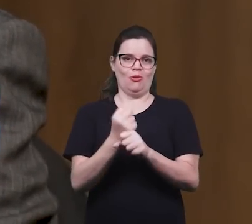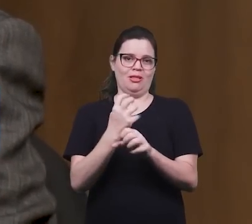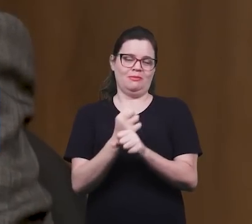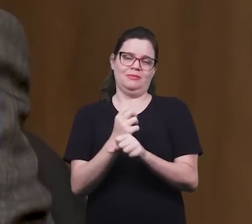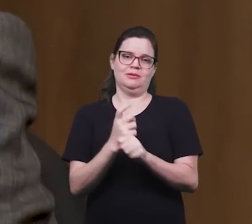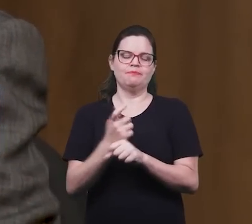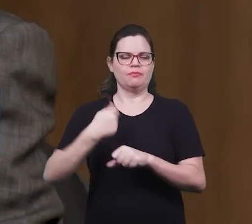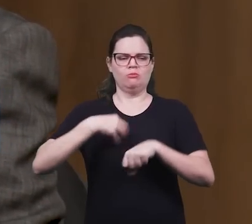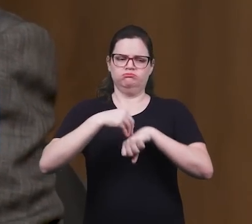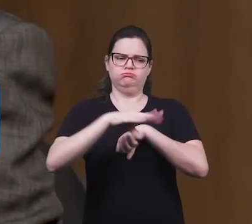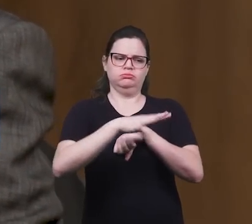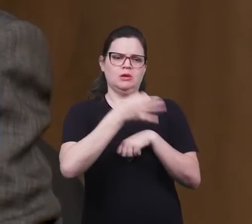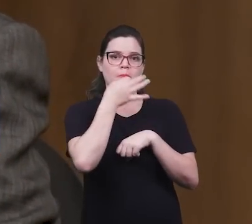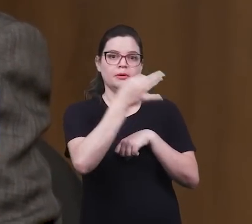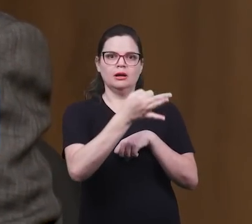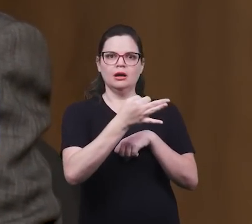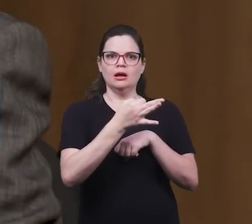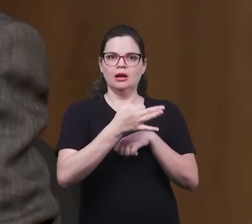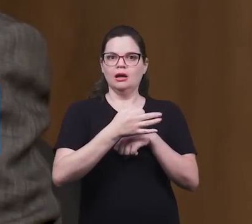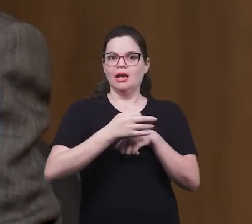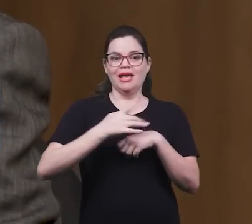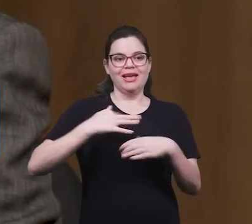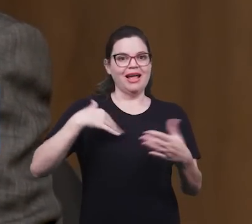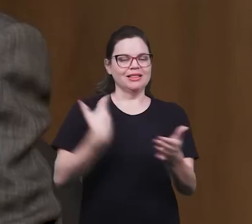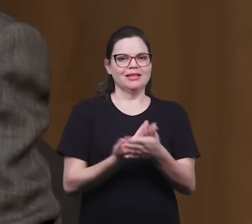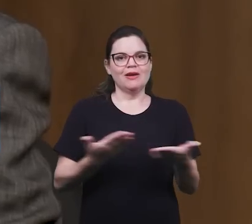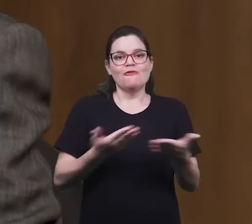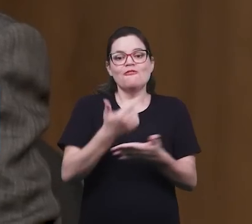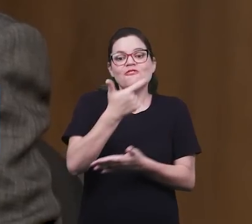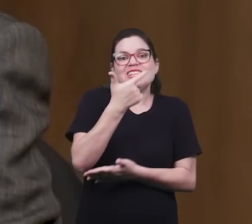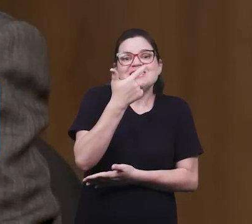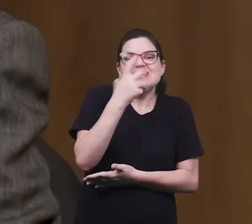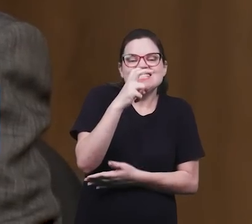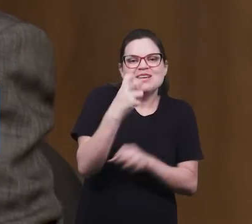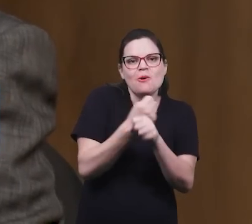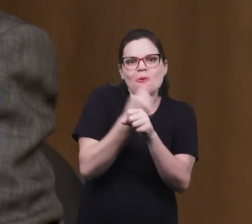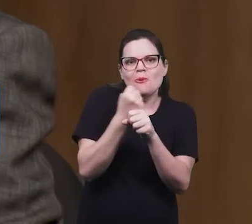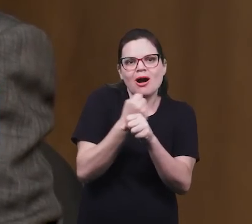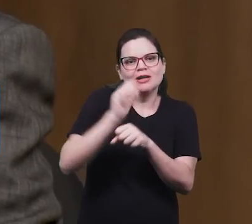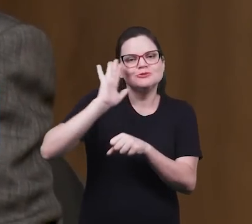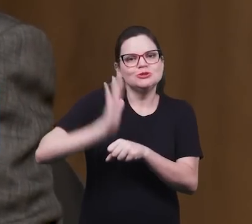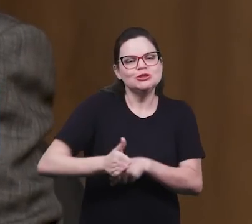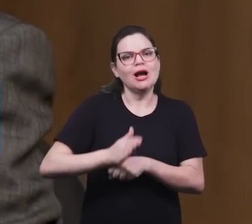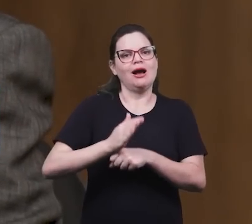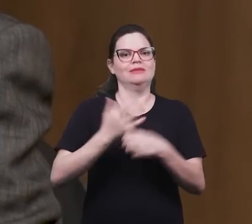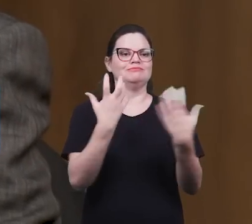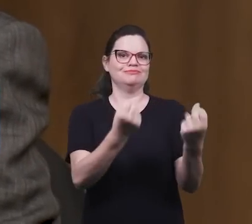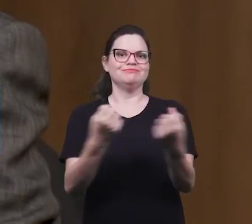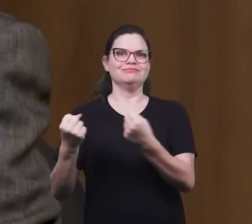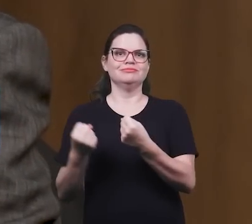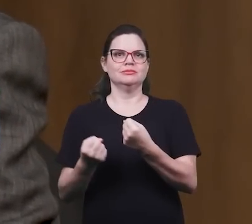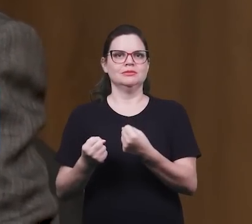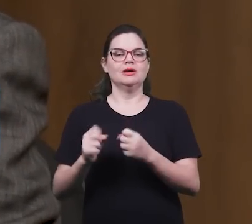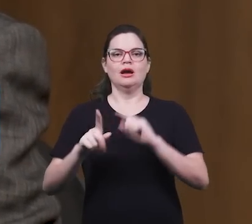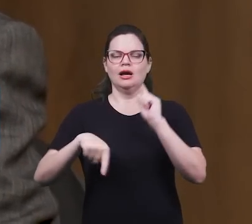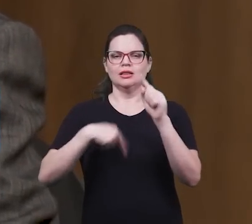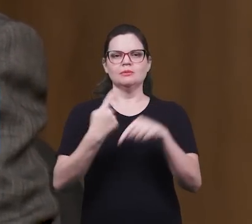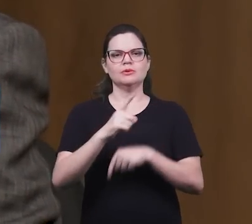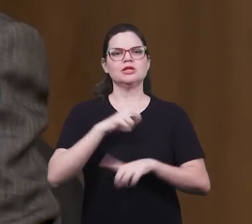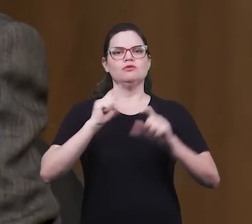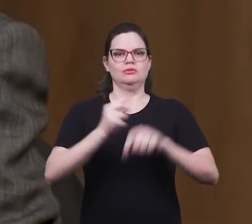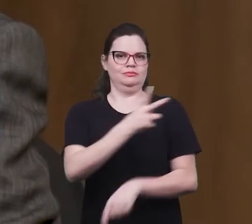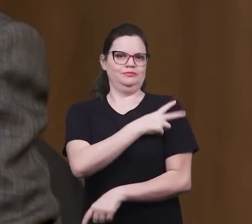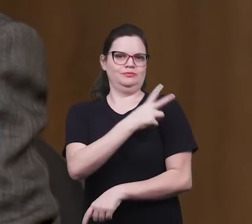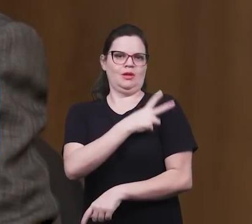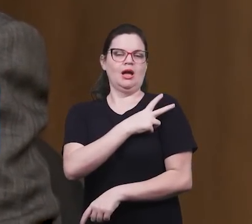isso funcionou 25 anos na Barra do Rio Doce, essa ideia que eu dei. E depois ainda tive o privilégio de o superintendente ter dado